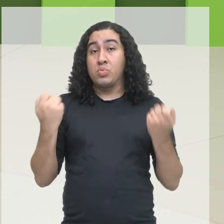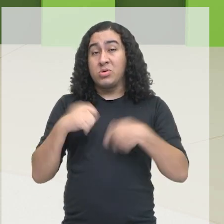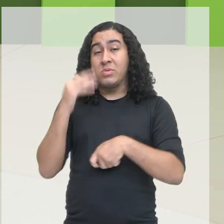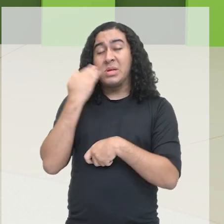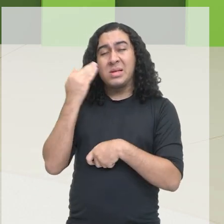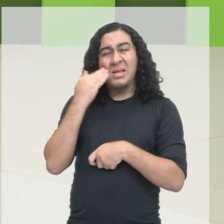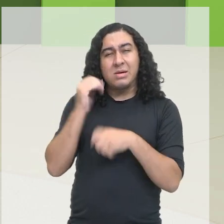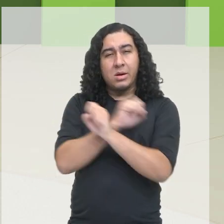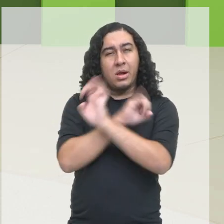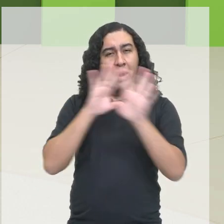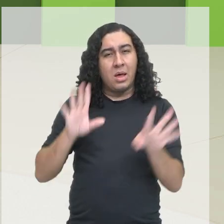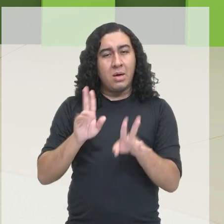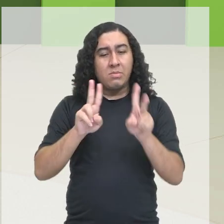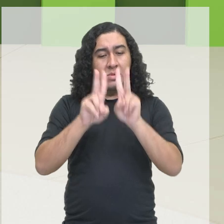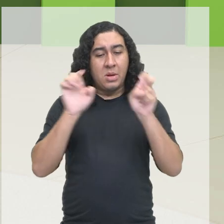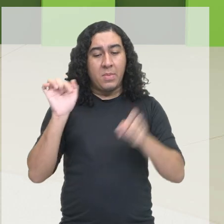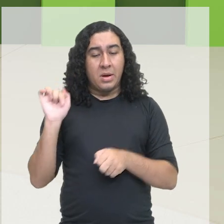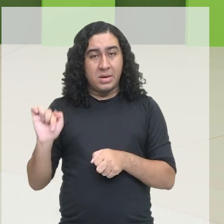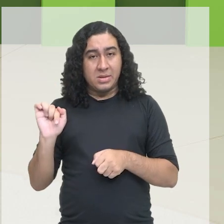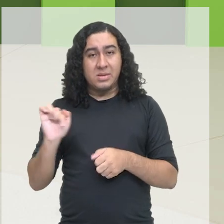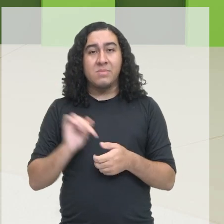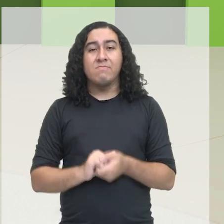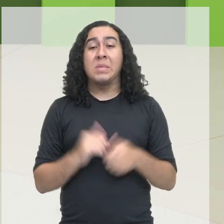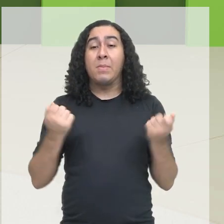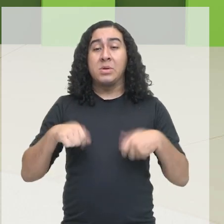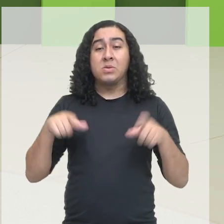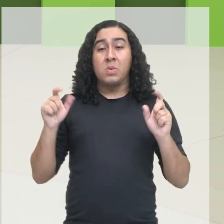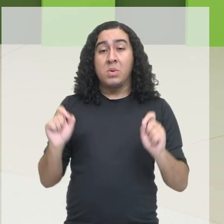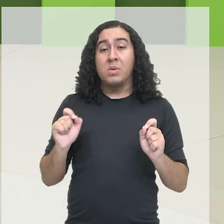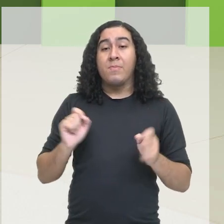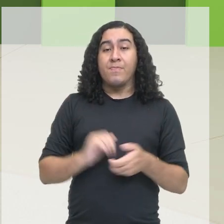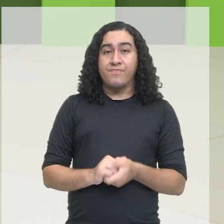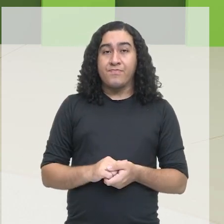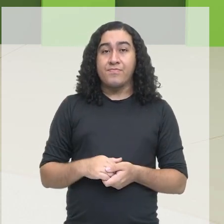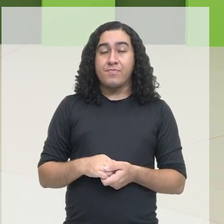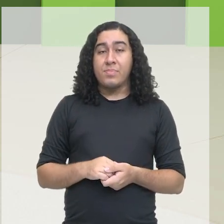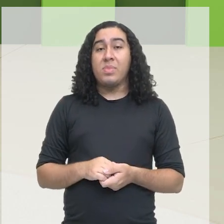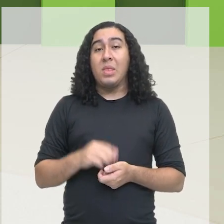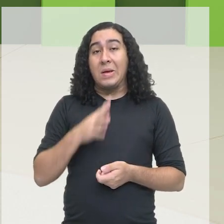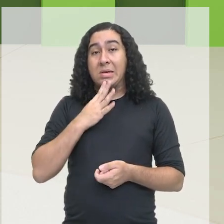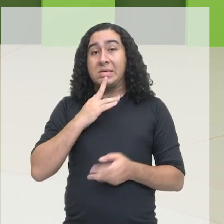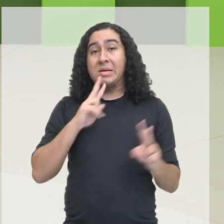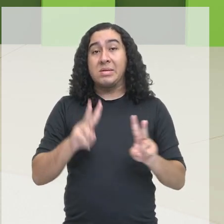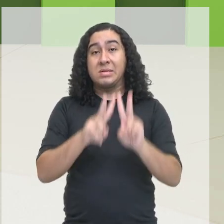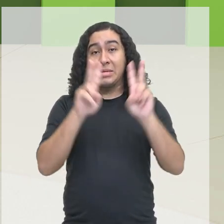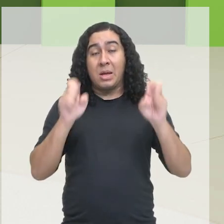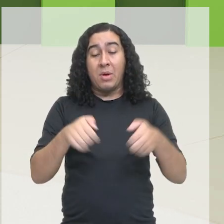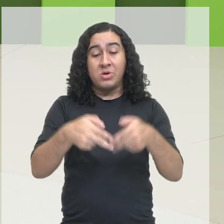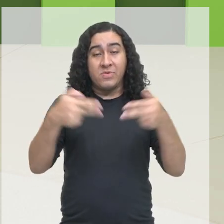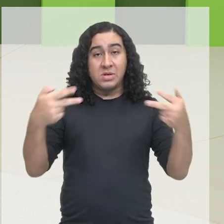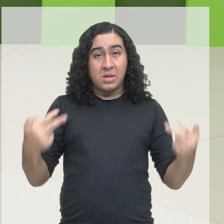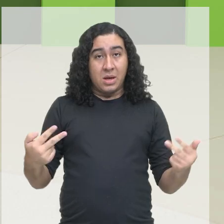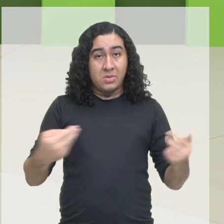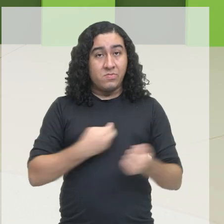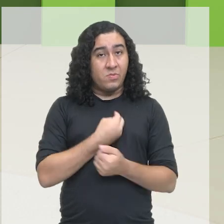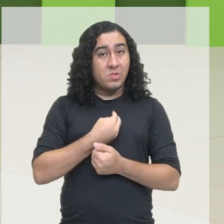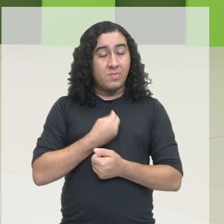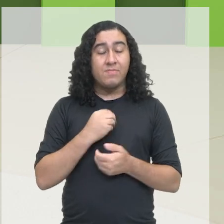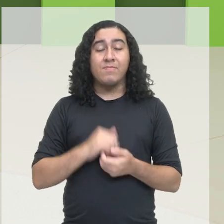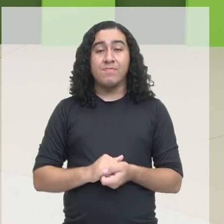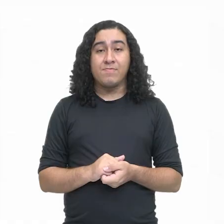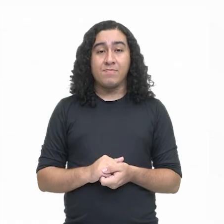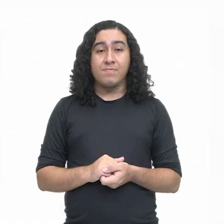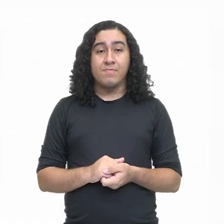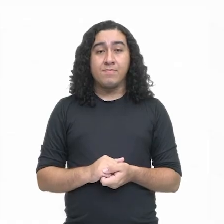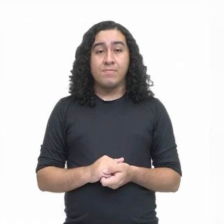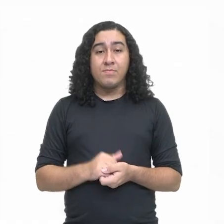entender bem sobre evolução, a gente precisa conhecer sobre a diversidade das espécies. Então,